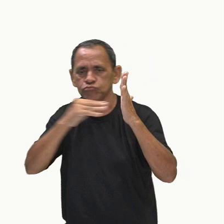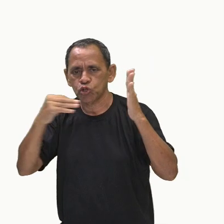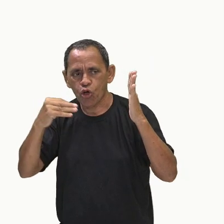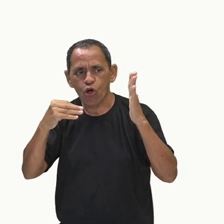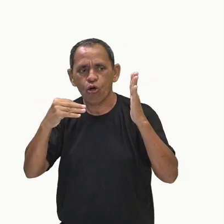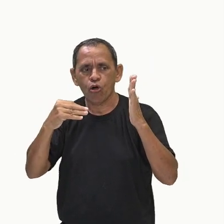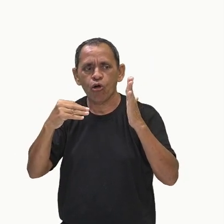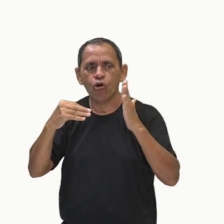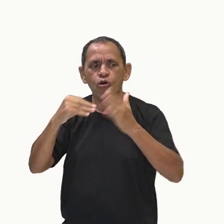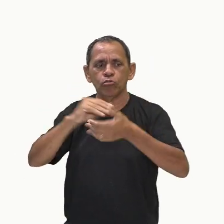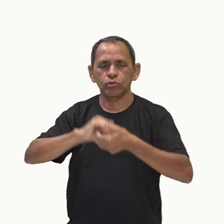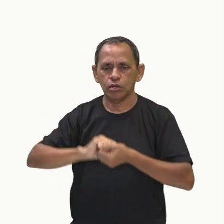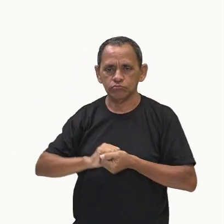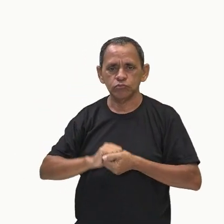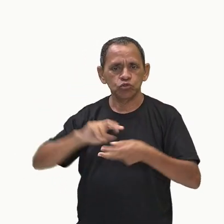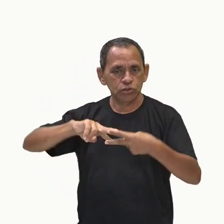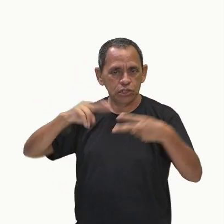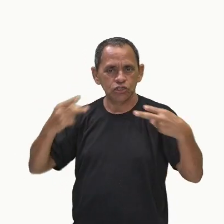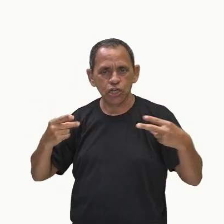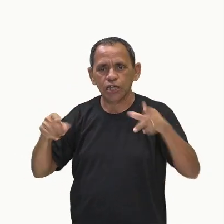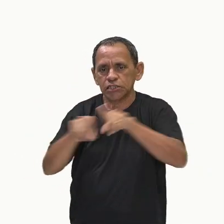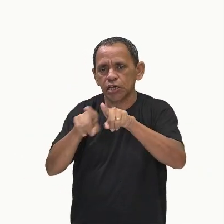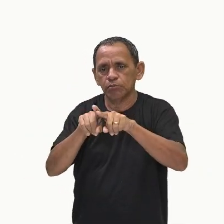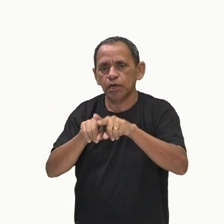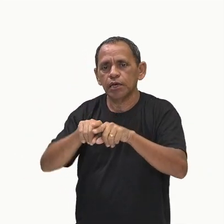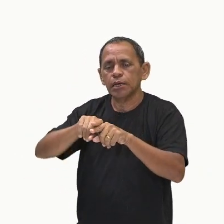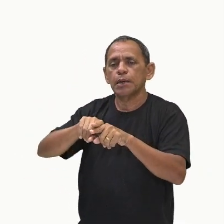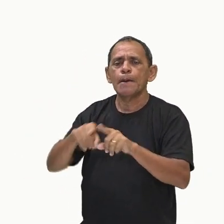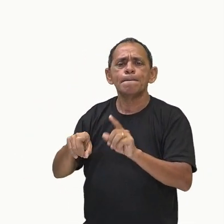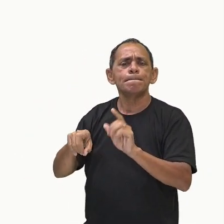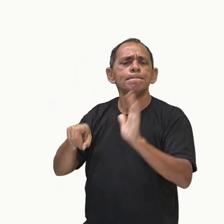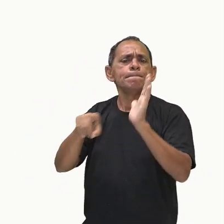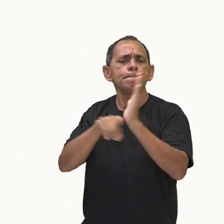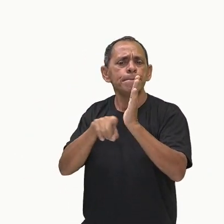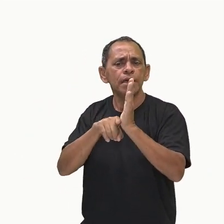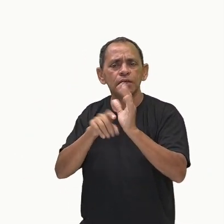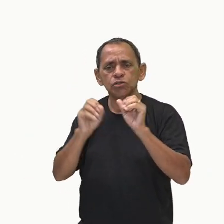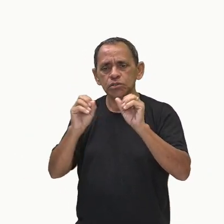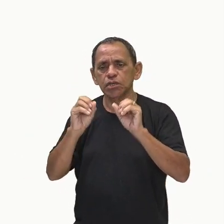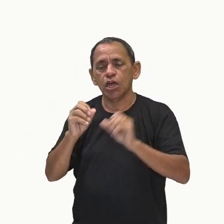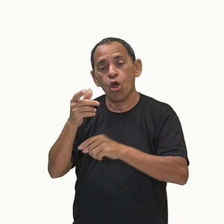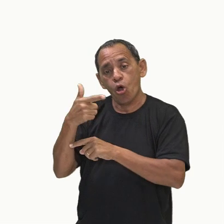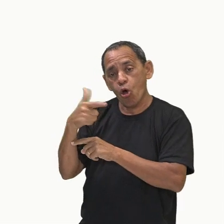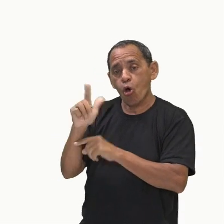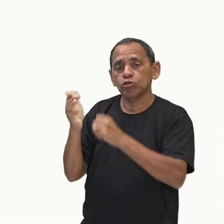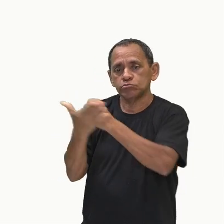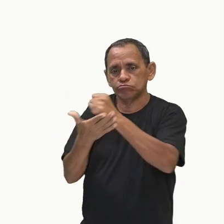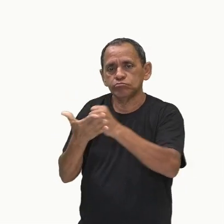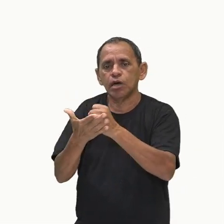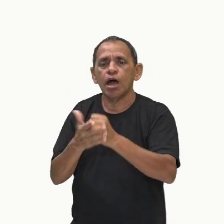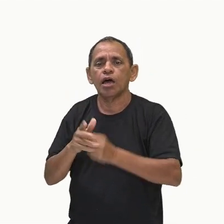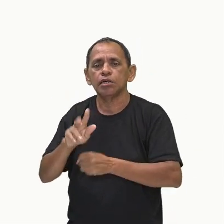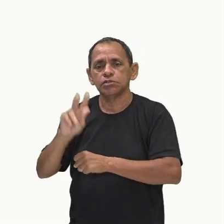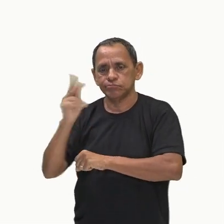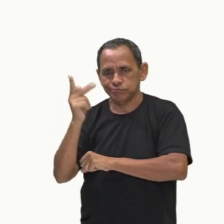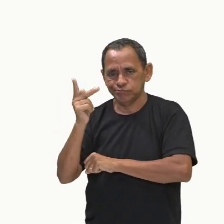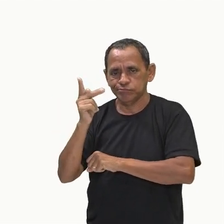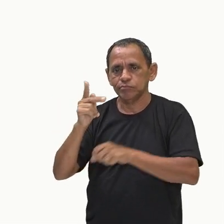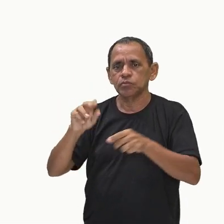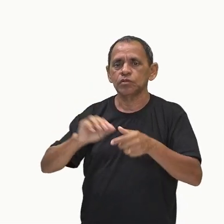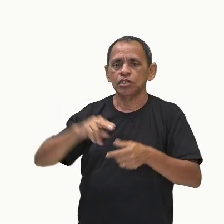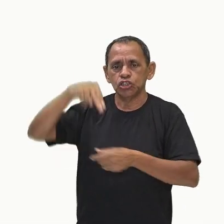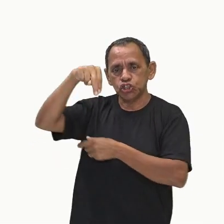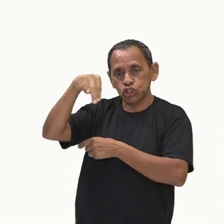Com exceção de uma base nitrogenada, as outras vão se repetir. E, para finalizar